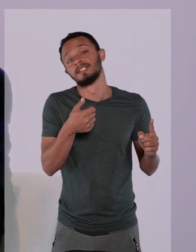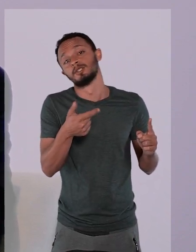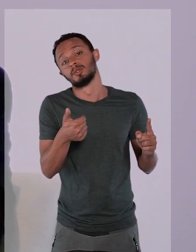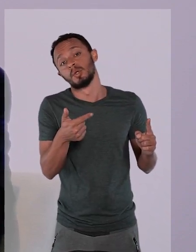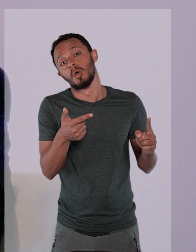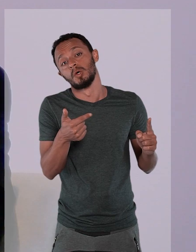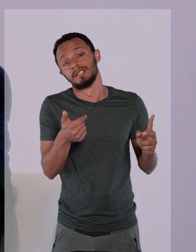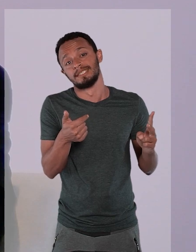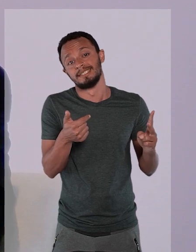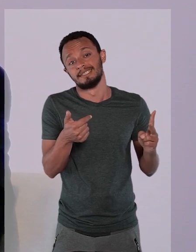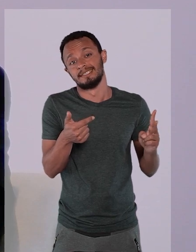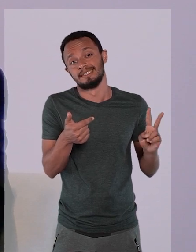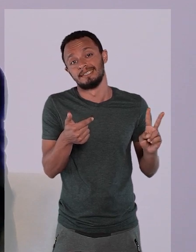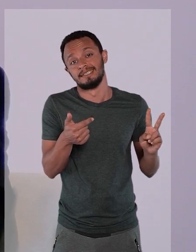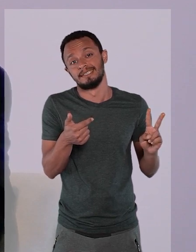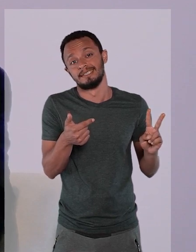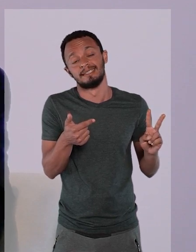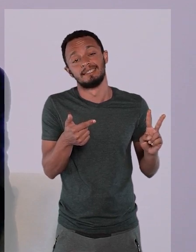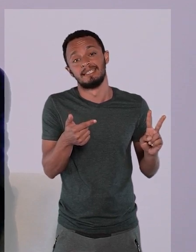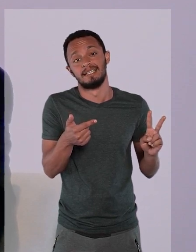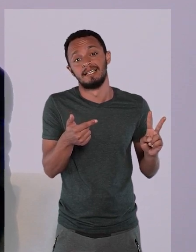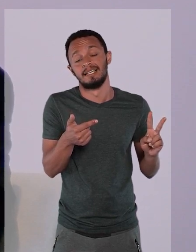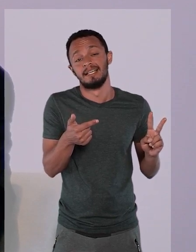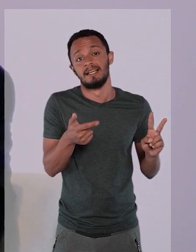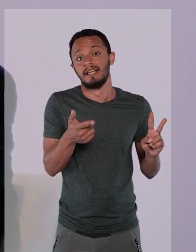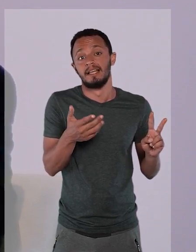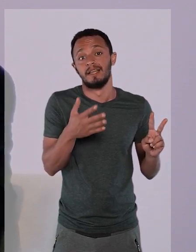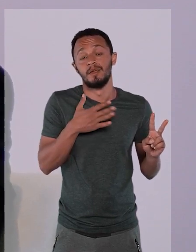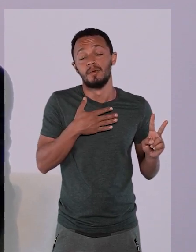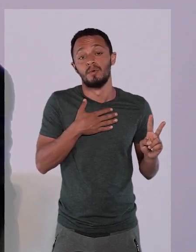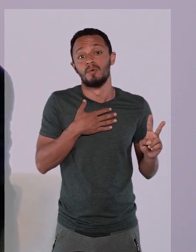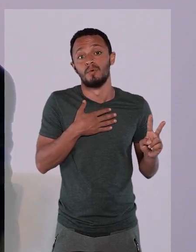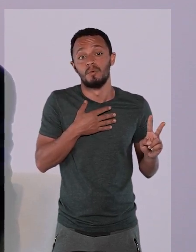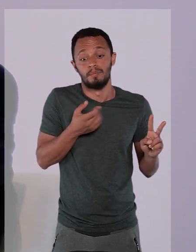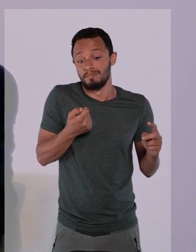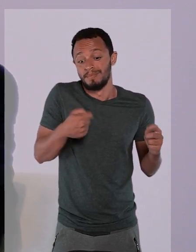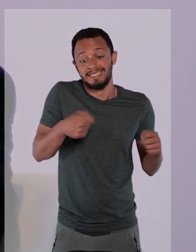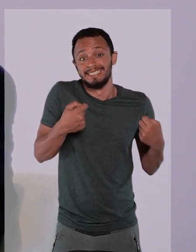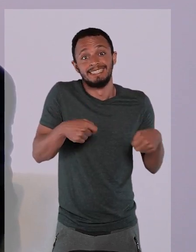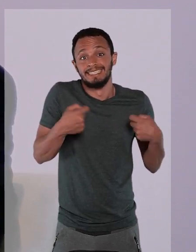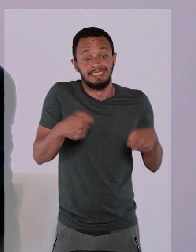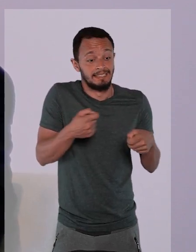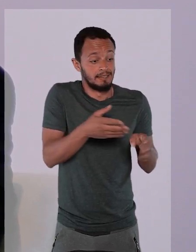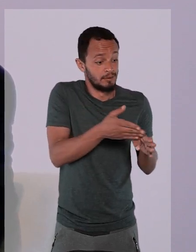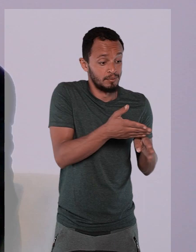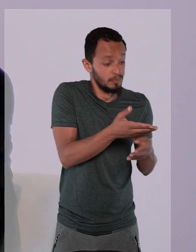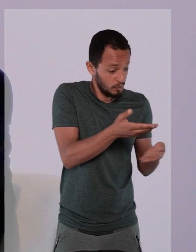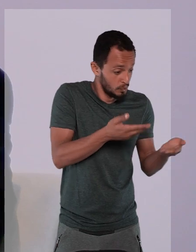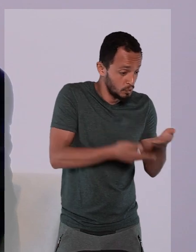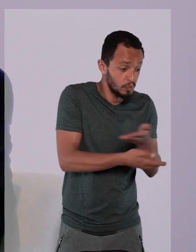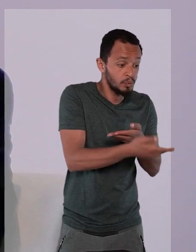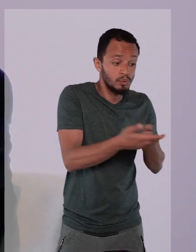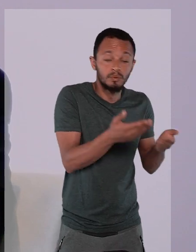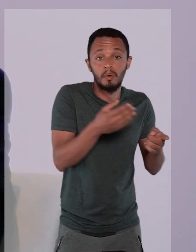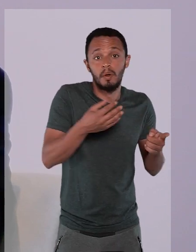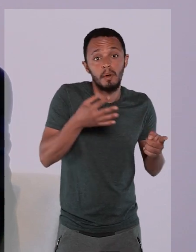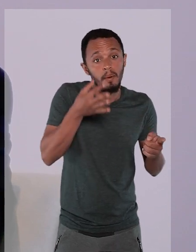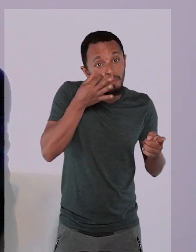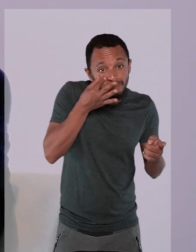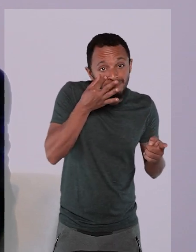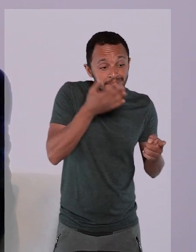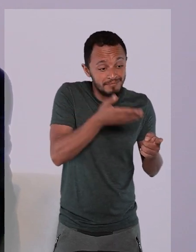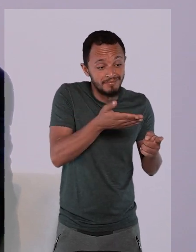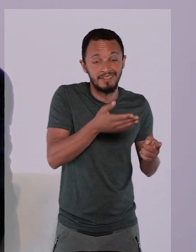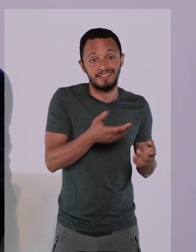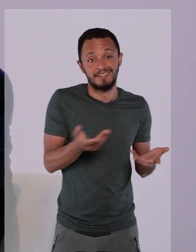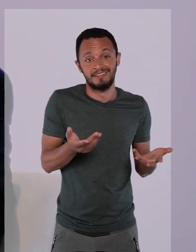12, né? E eu tenho, no mínimo, a obrigação de estar aqui junto com elas e participar disso. Né?